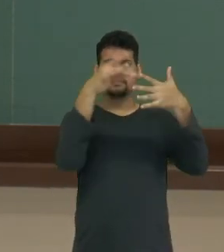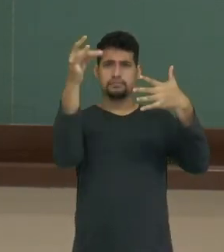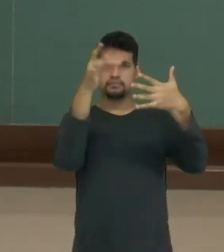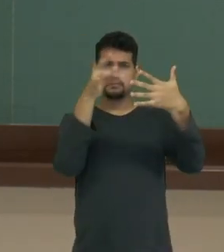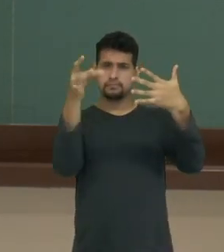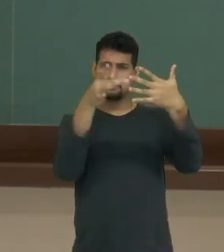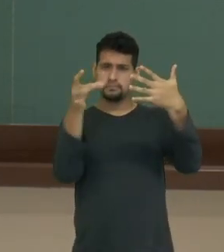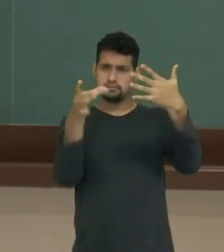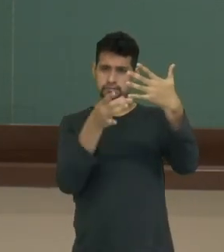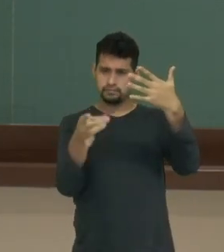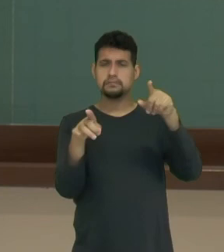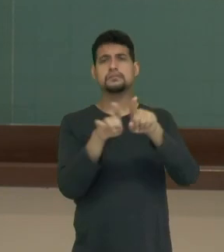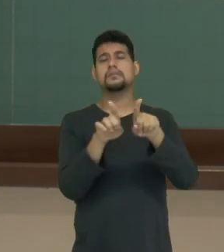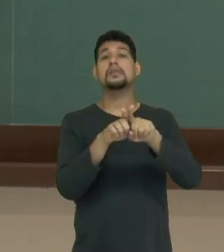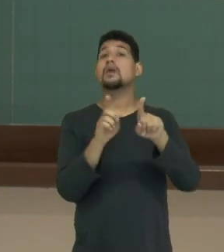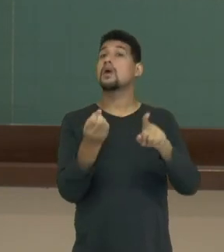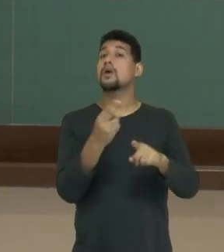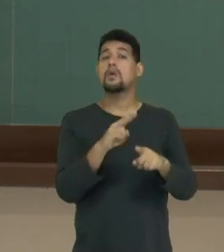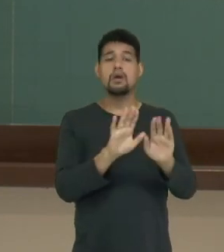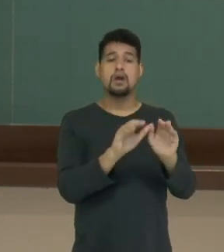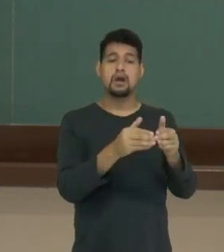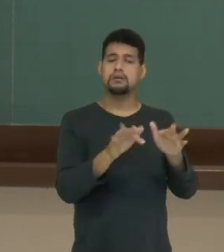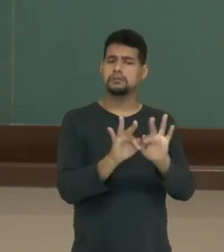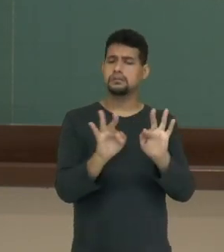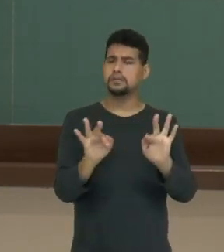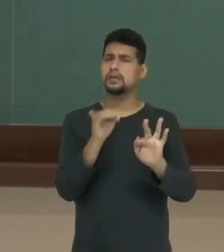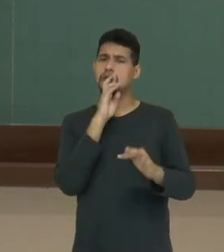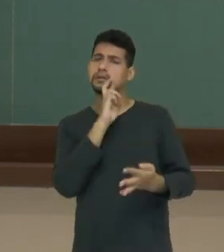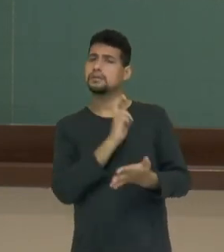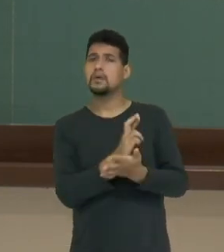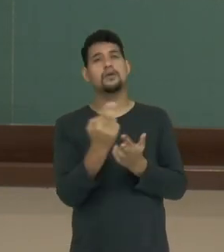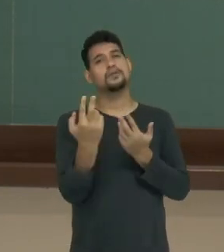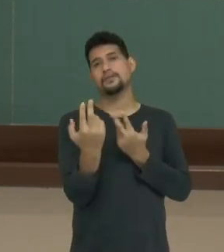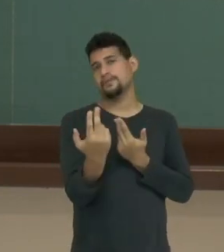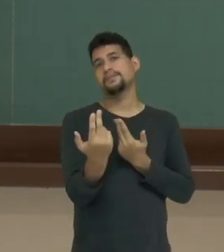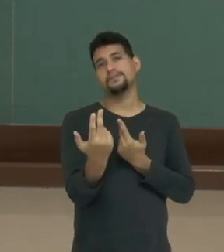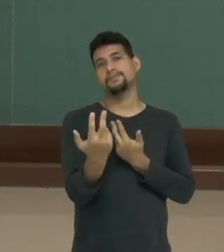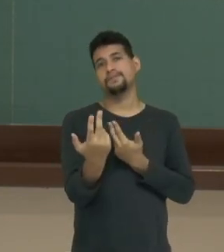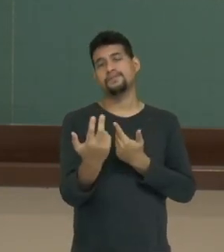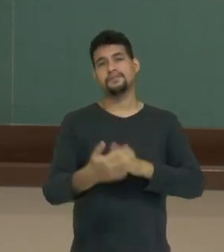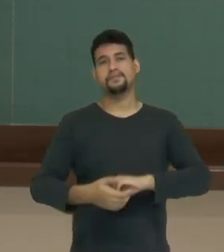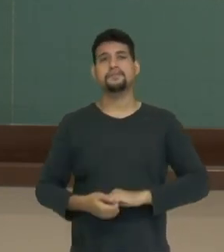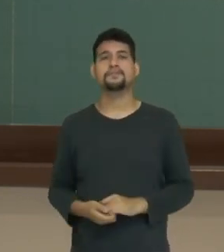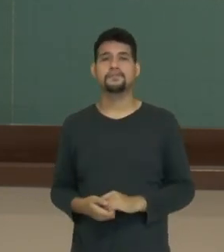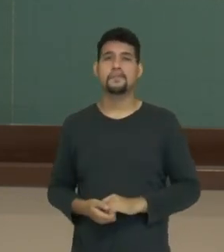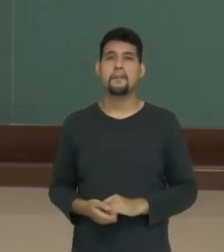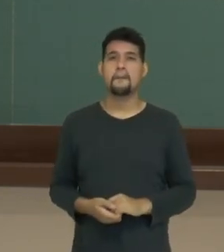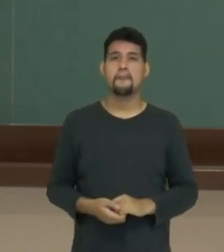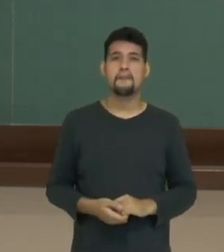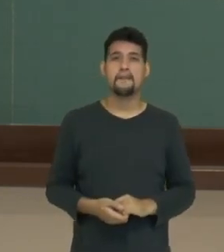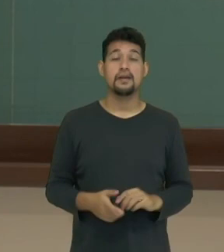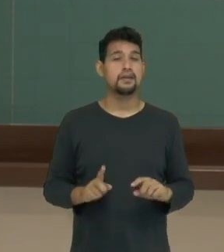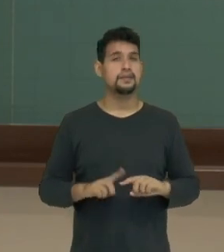multiplicativo, quanto o arranjo simples, eu chego no mesmo resultado. Tá?